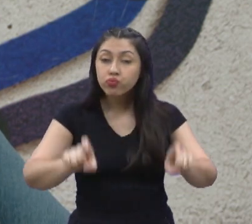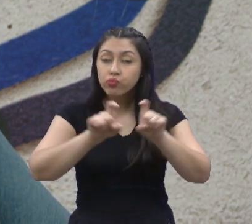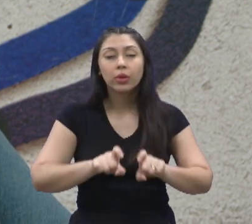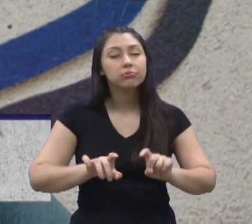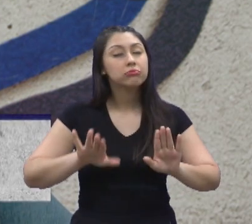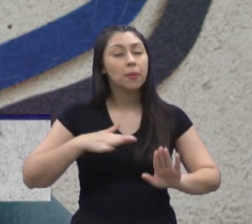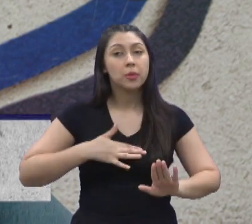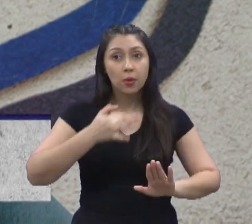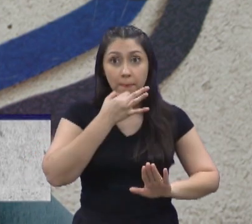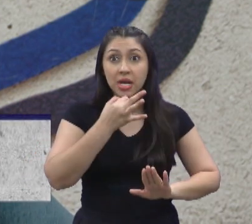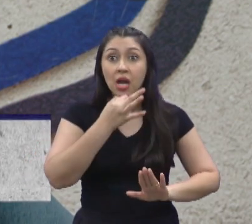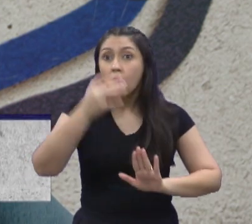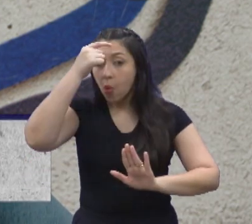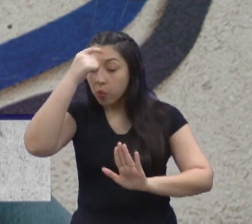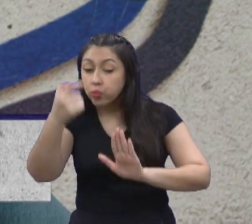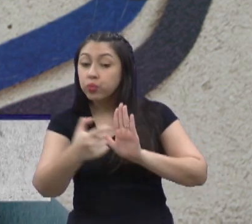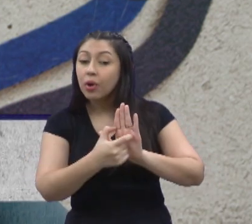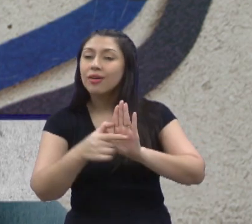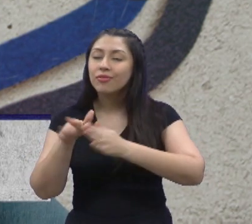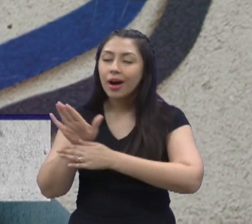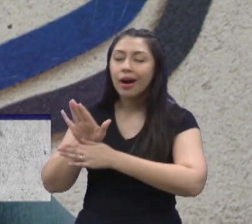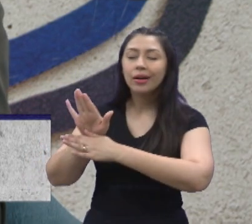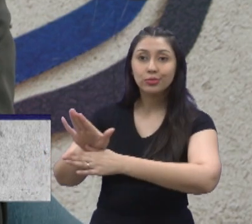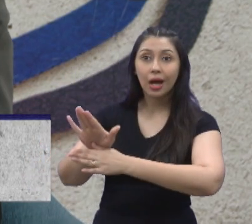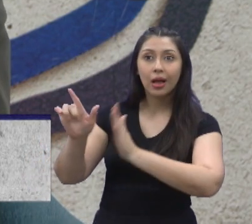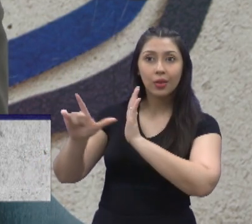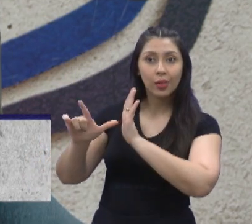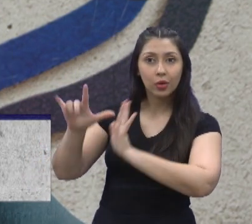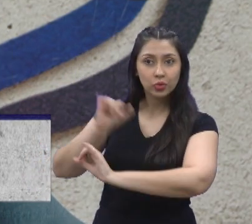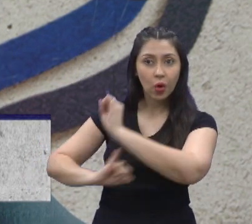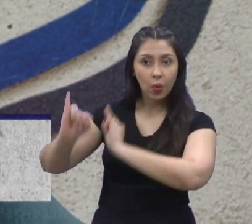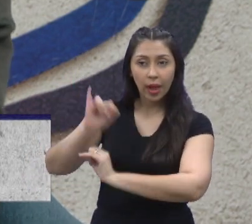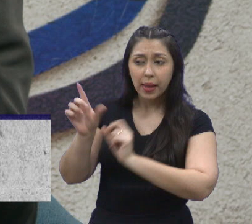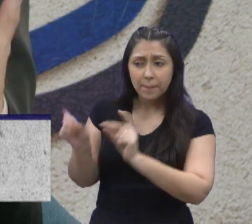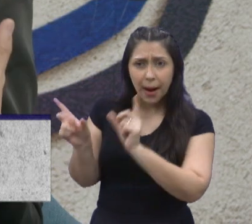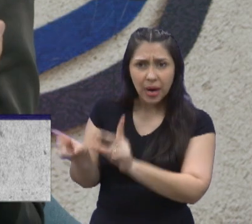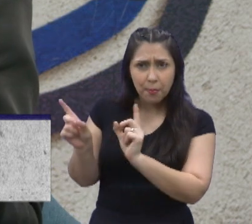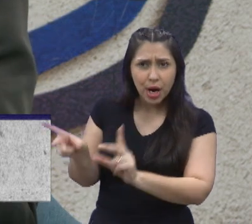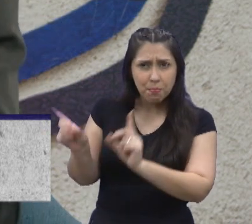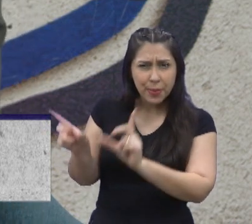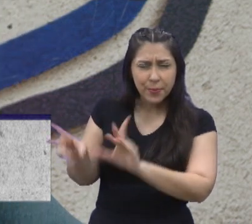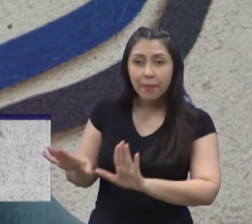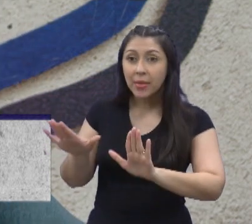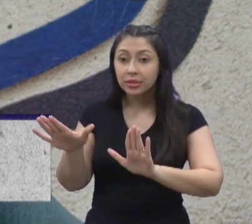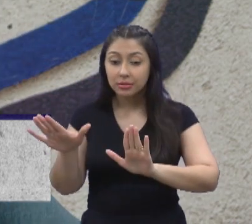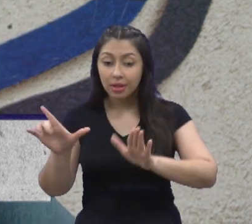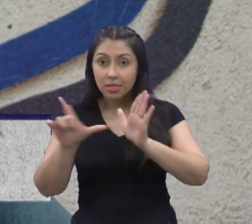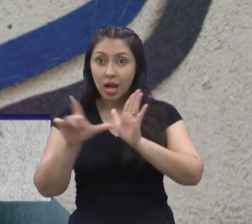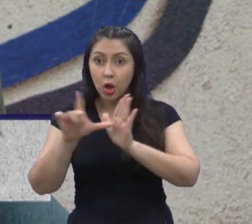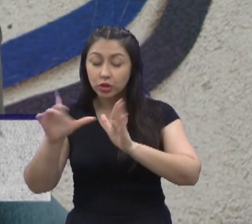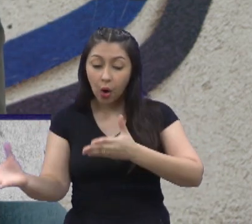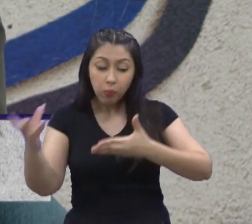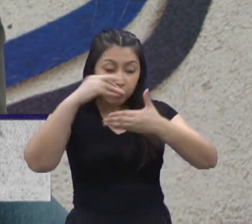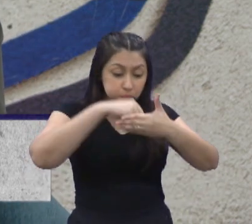das IAs ajudando nos processos de venda do e-commerce, né? E dentro de loja já